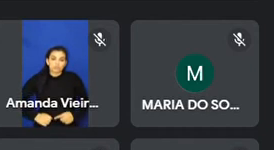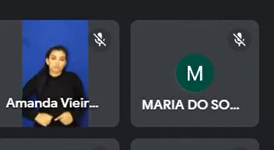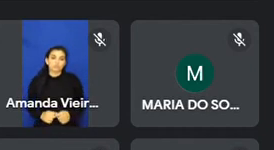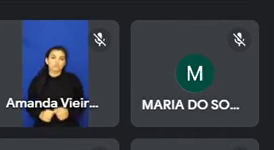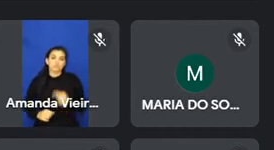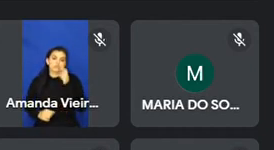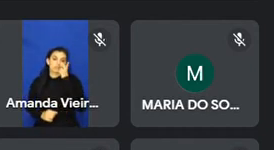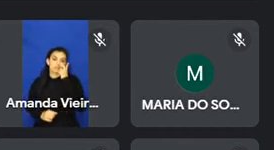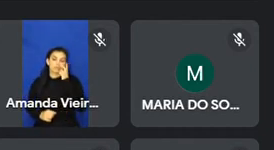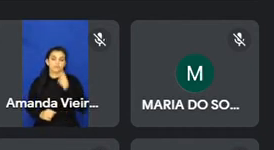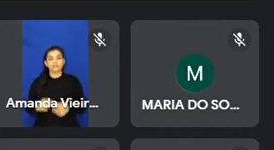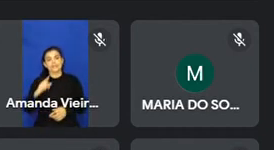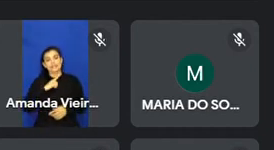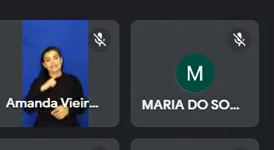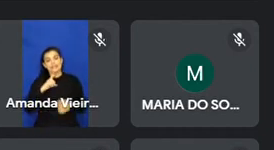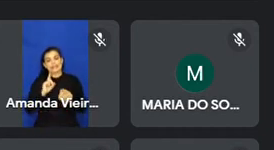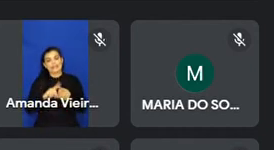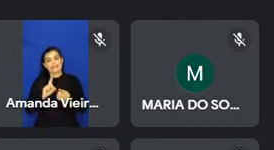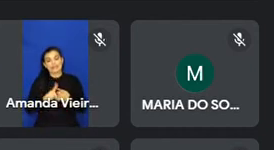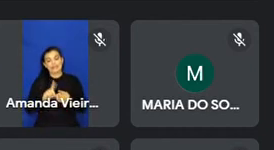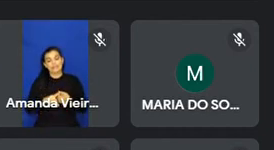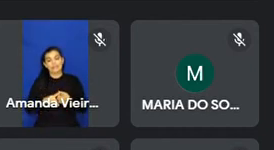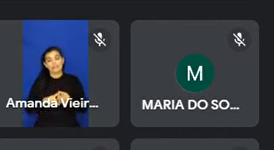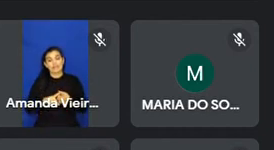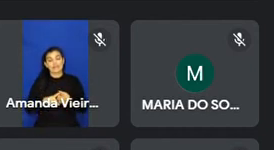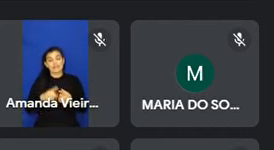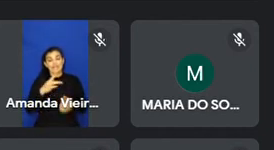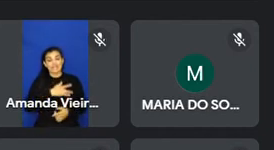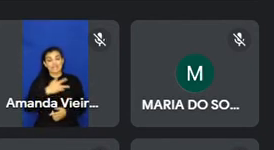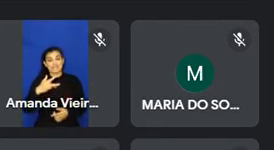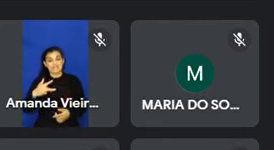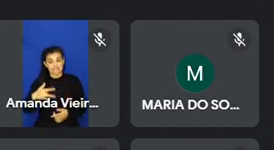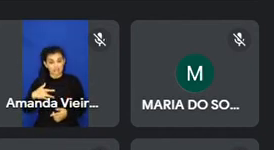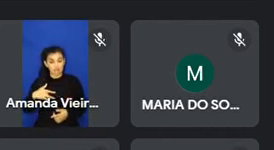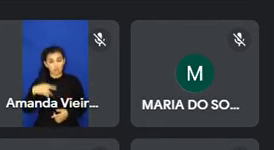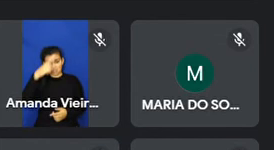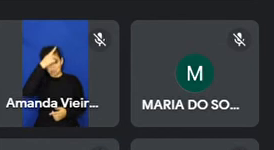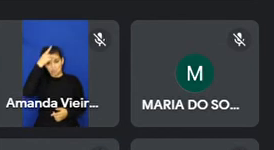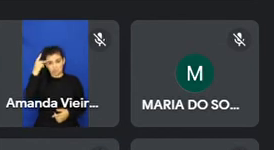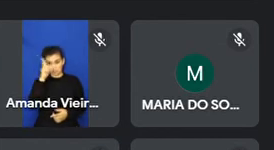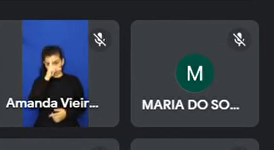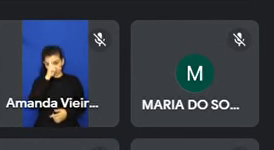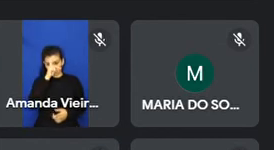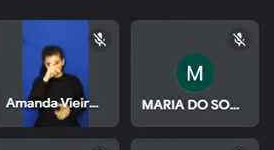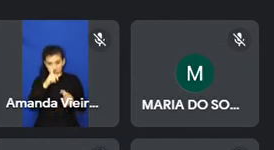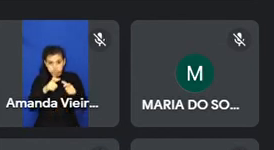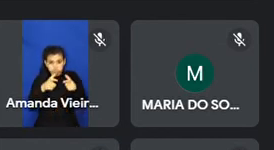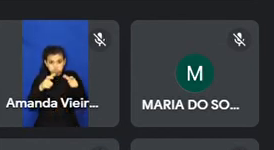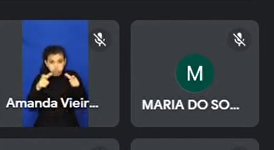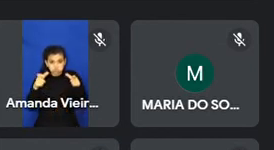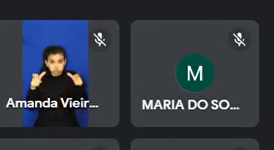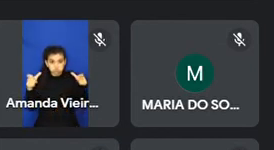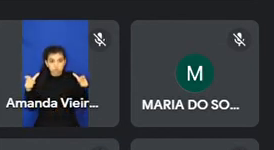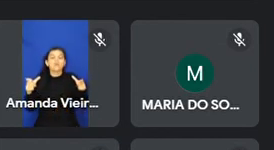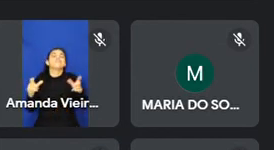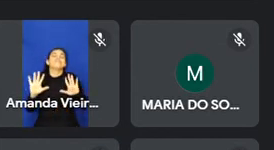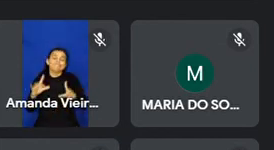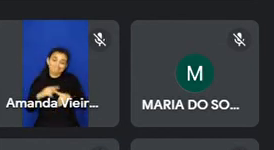Da lotação também do serviço de saúde. Obviamente que a morte das pessoas é o mais importante, mas o serviço de saúde ele também